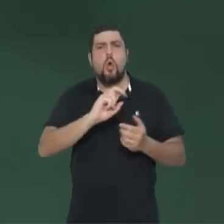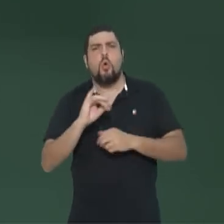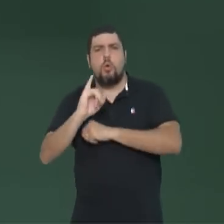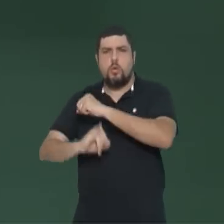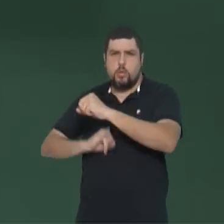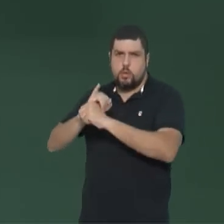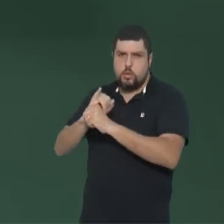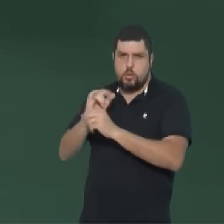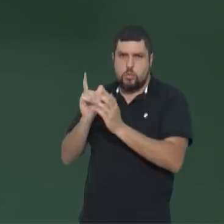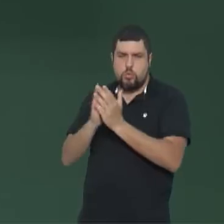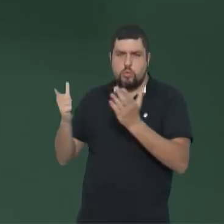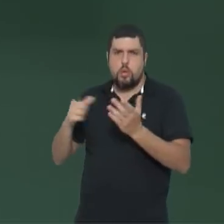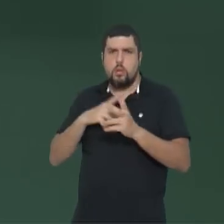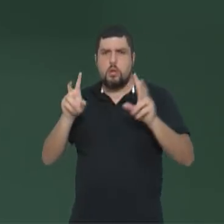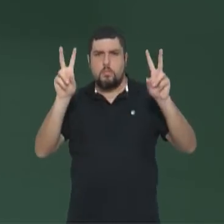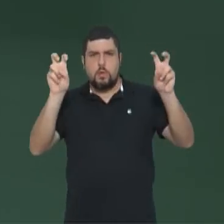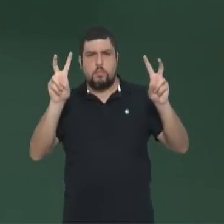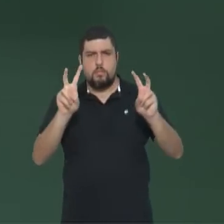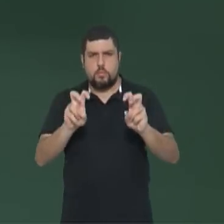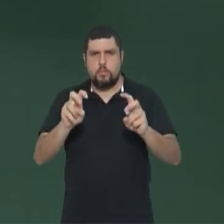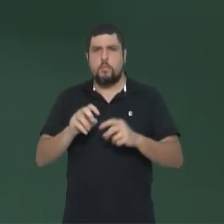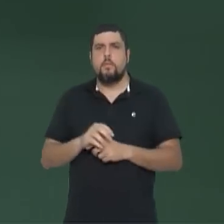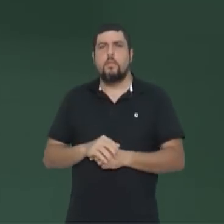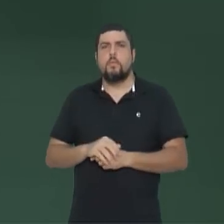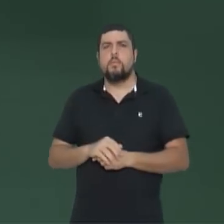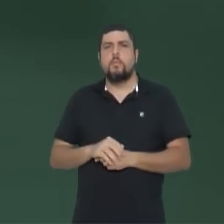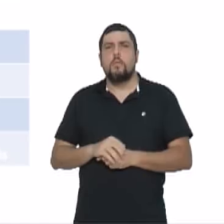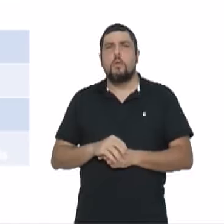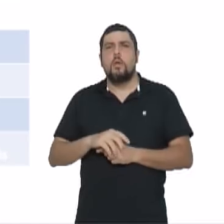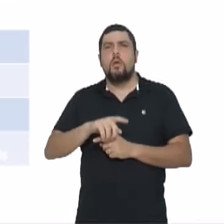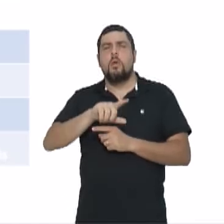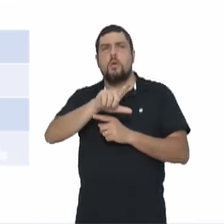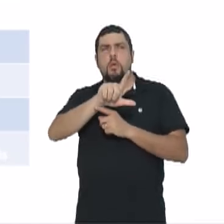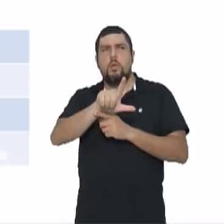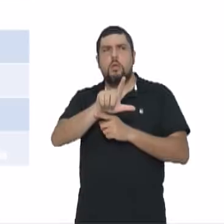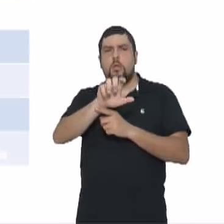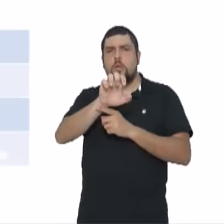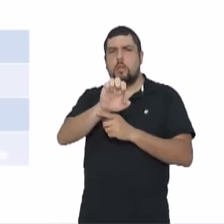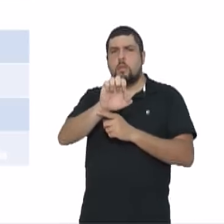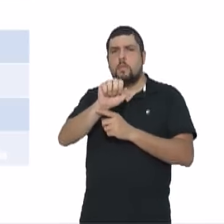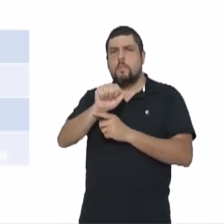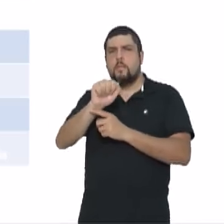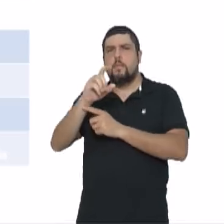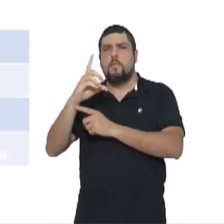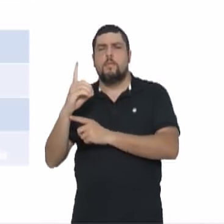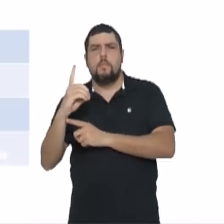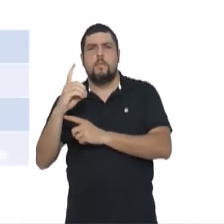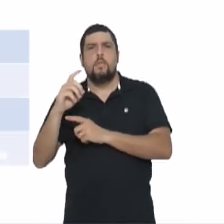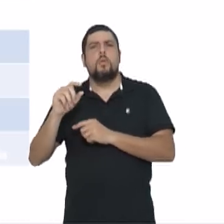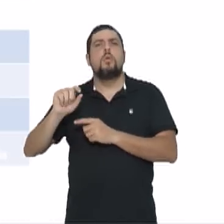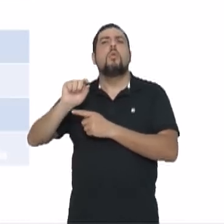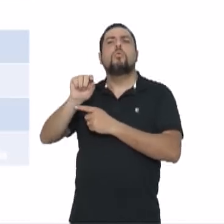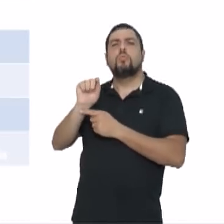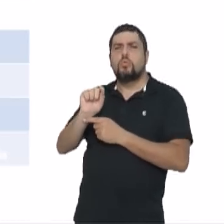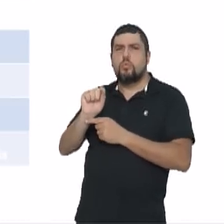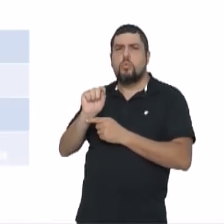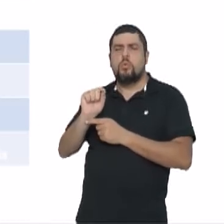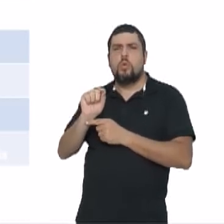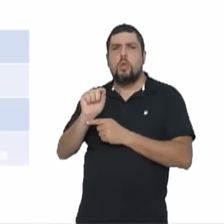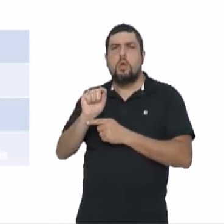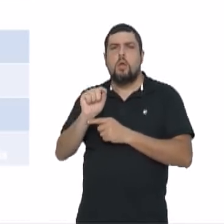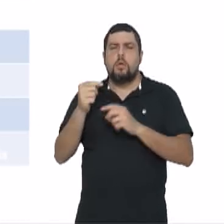o subtítulo. O lead, ele corresponde ao primeiro parágrafo da notícia e deve responder às